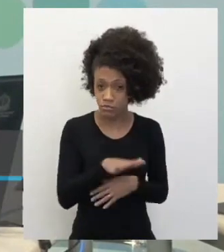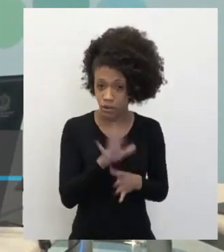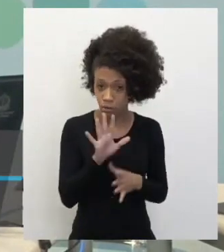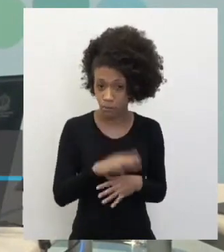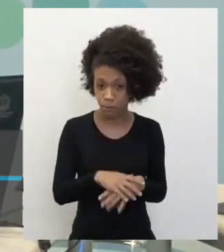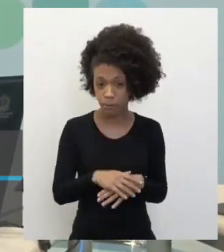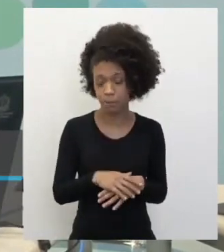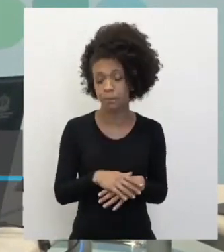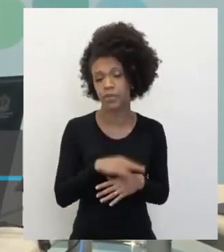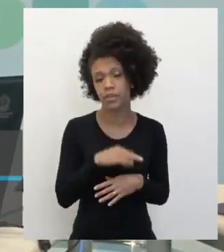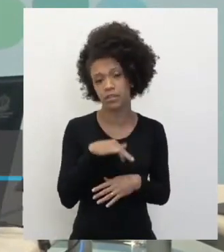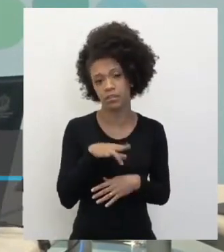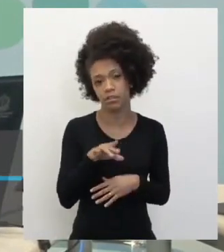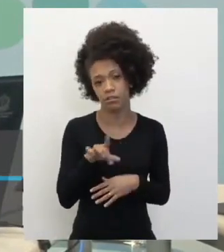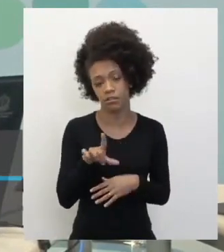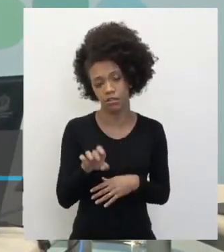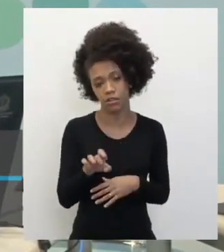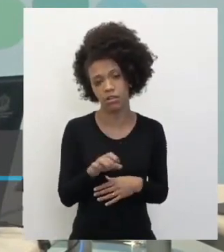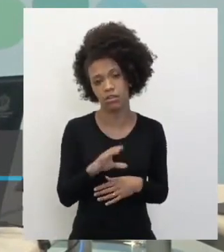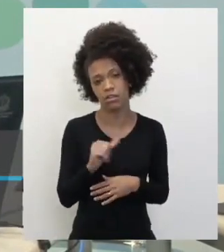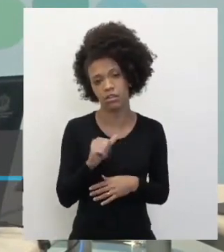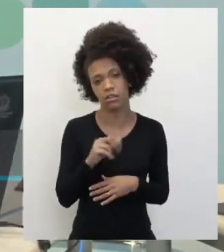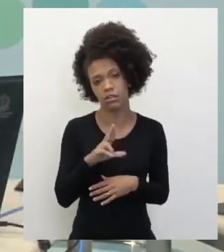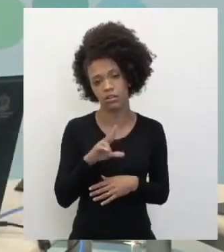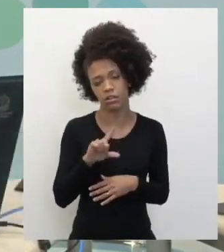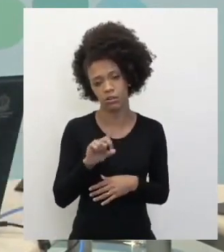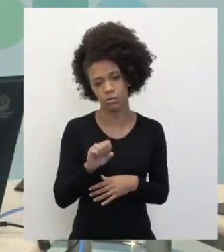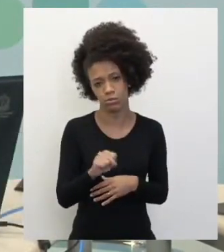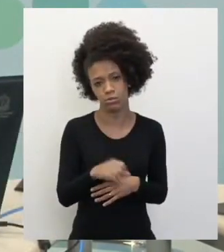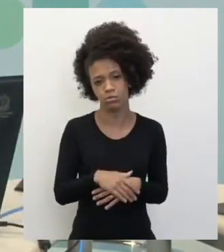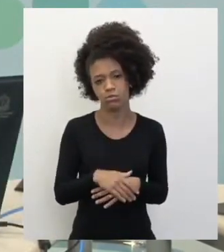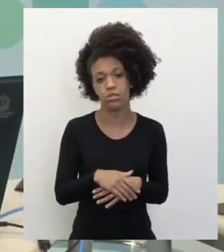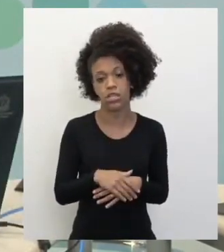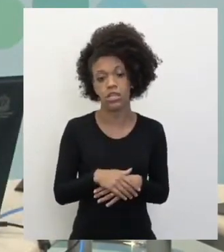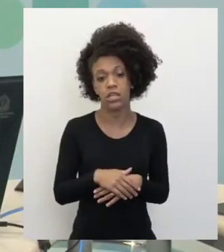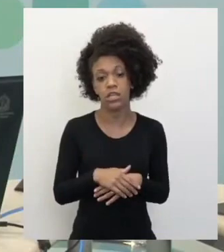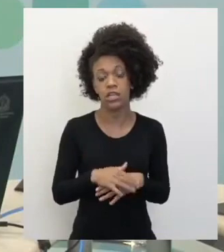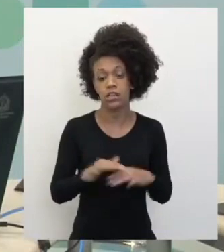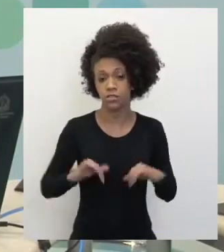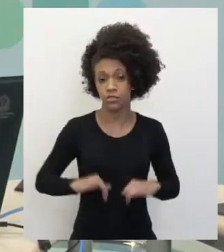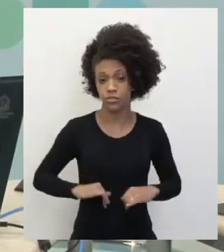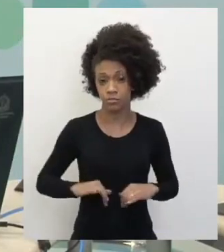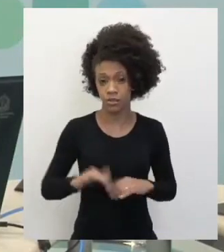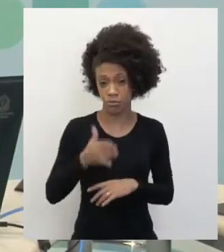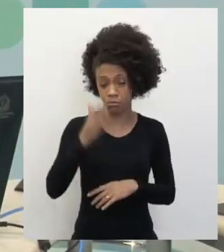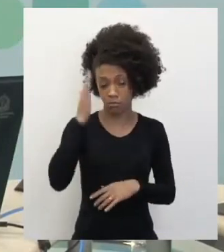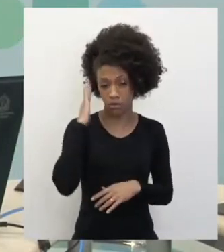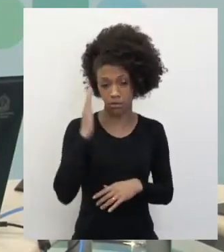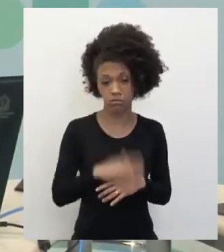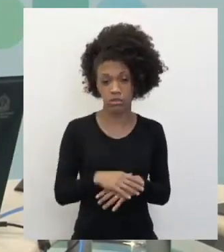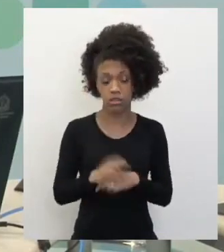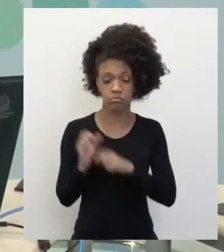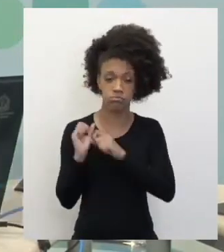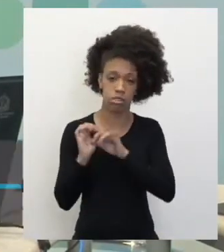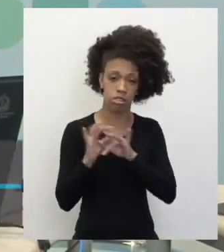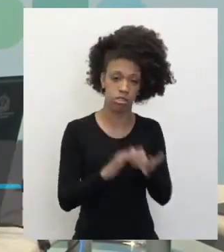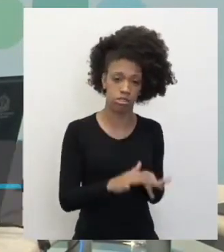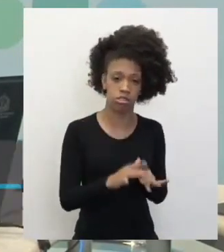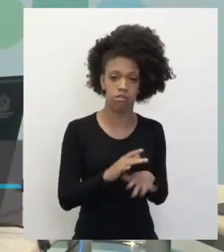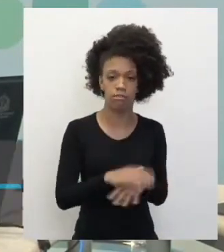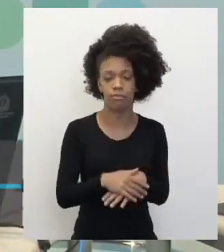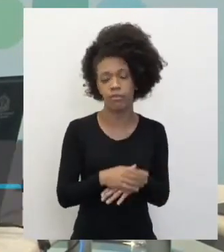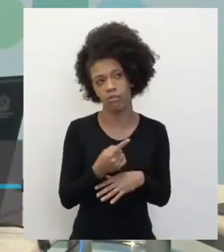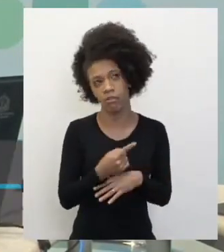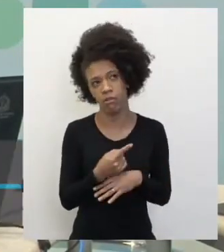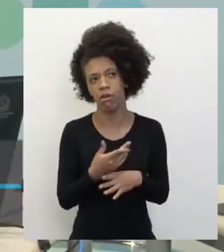a Nicole, o Carlos, o Gabriel, eles responderam crise no Império Romano e invasões bárbaras. Essa resposta, a 1, foi a